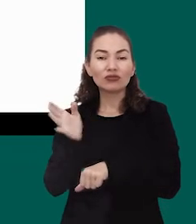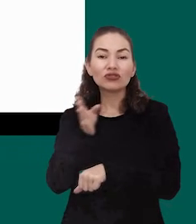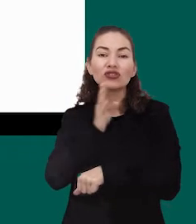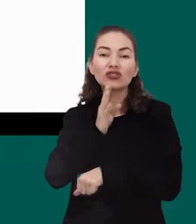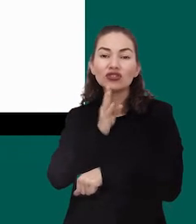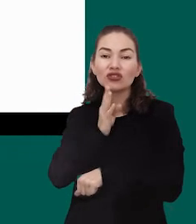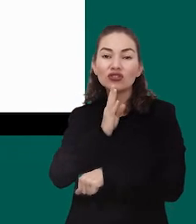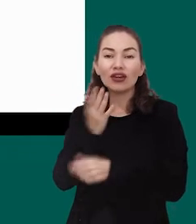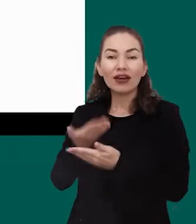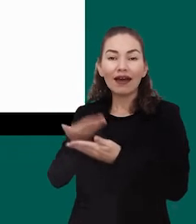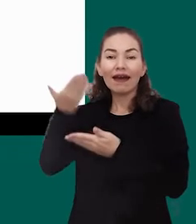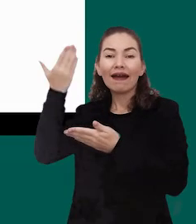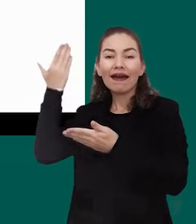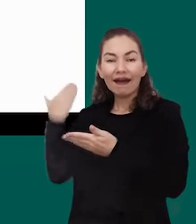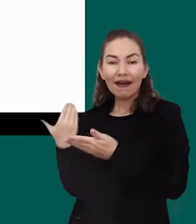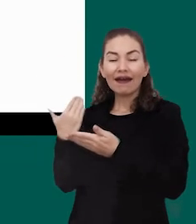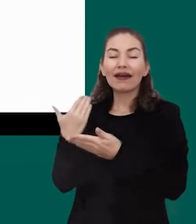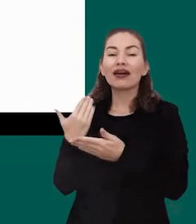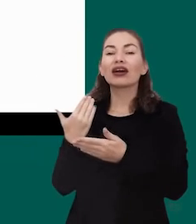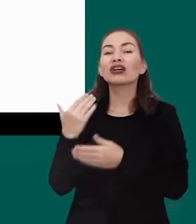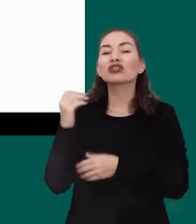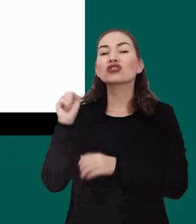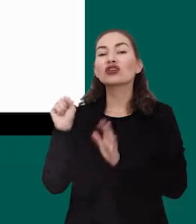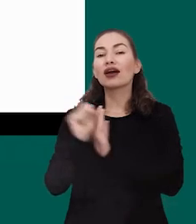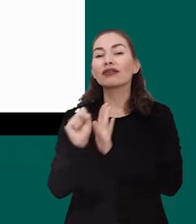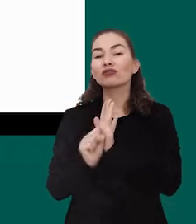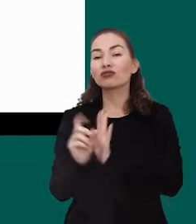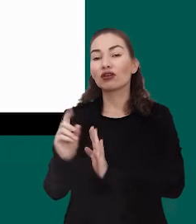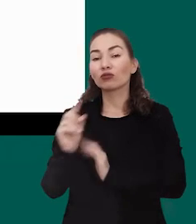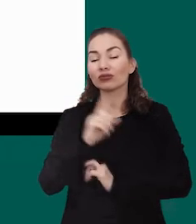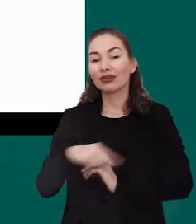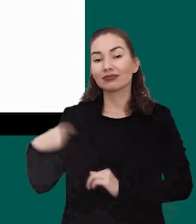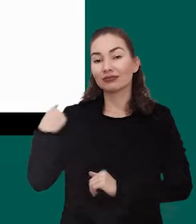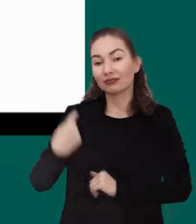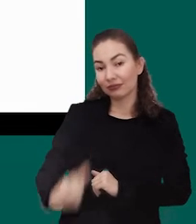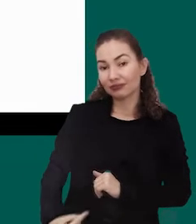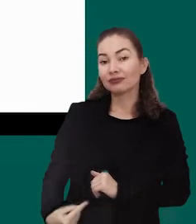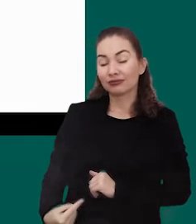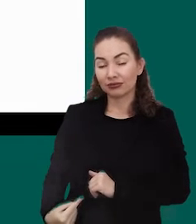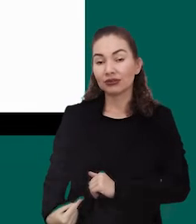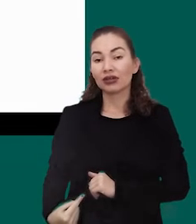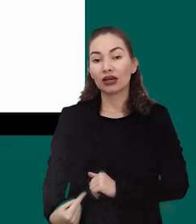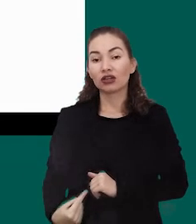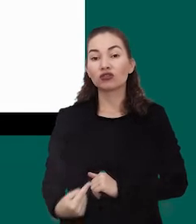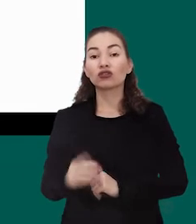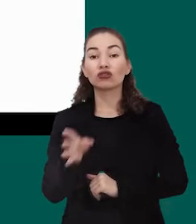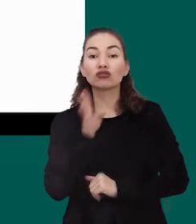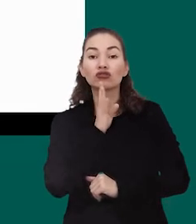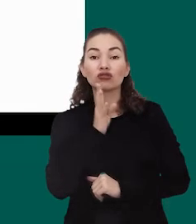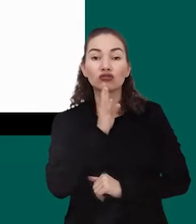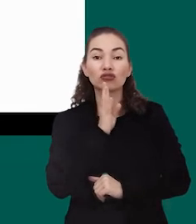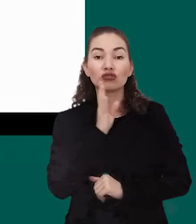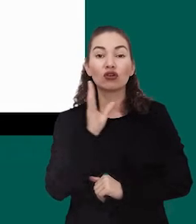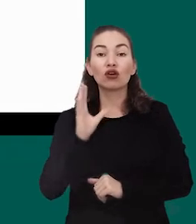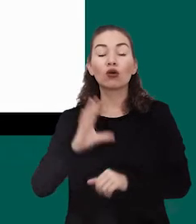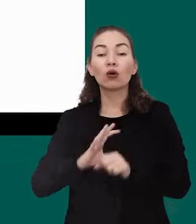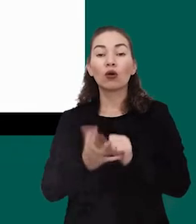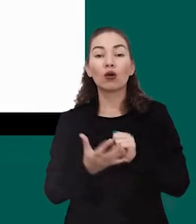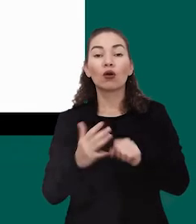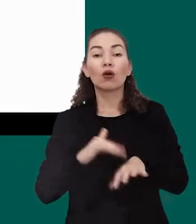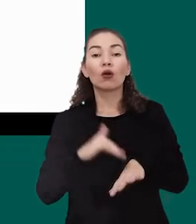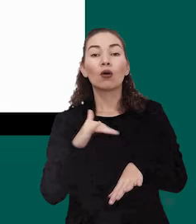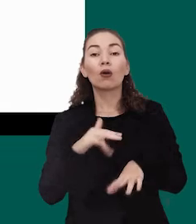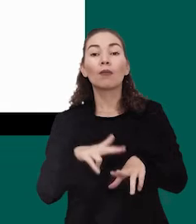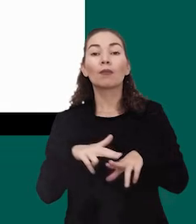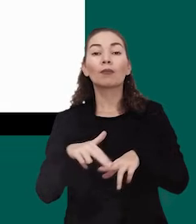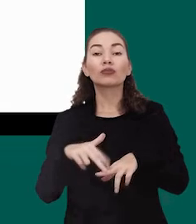mas antes disso, já no século X, na própria China, né, onde, de certa forma, a gente conhece a infecção por coronavírus, já havia